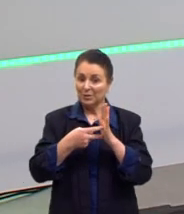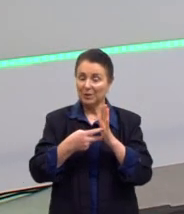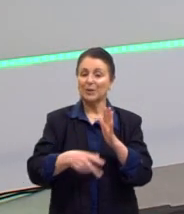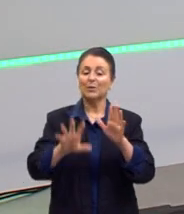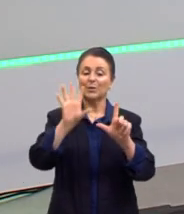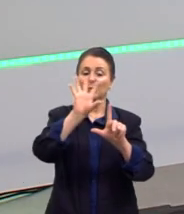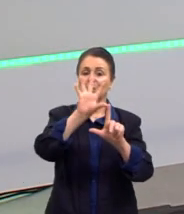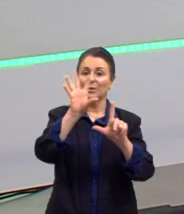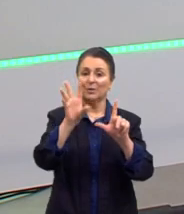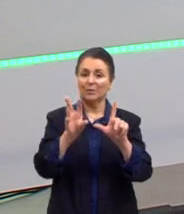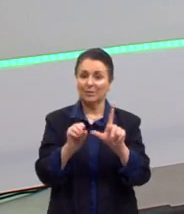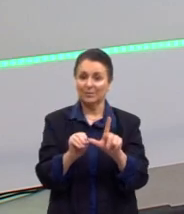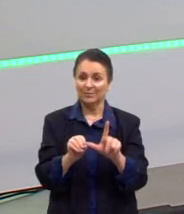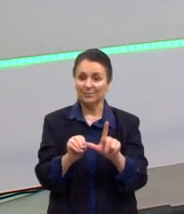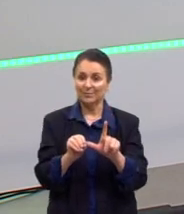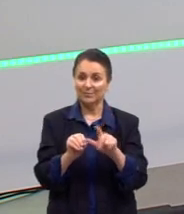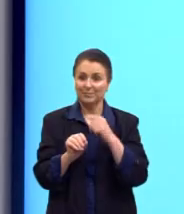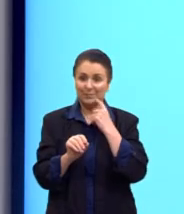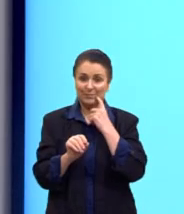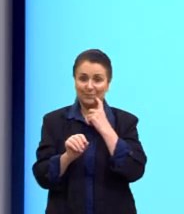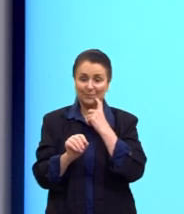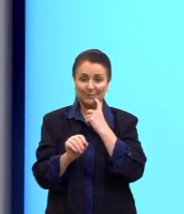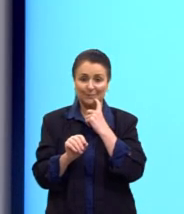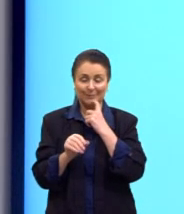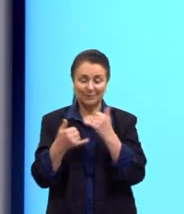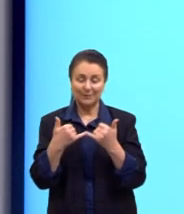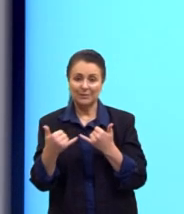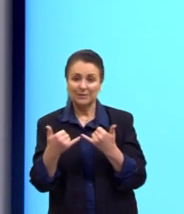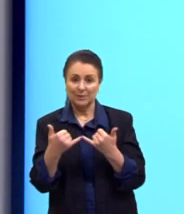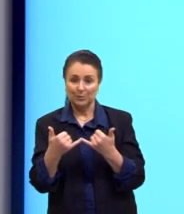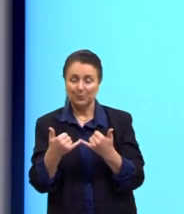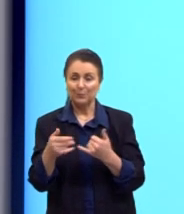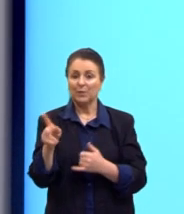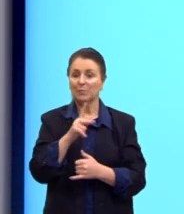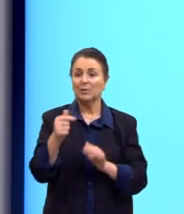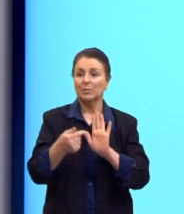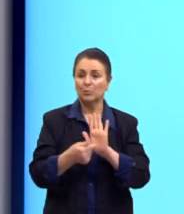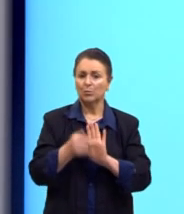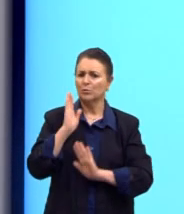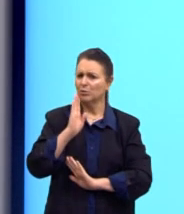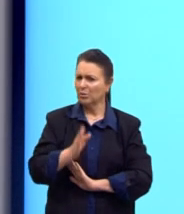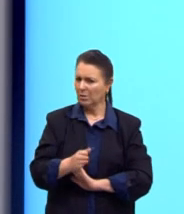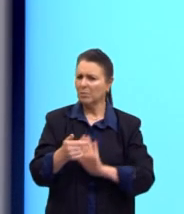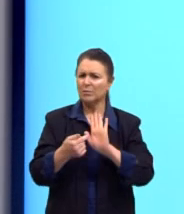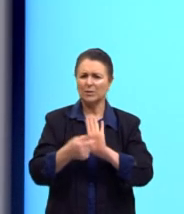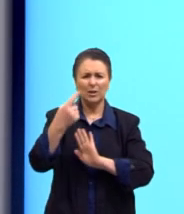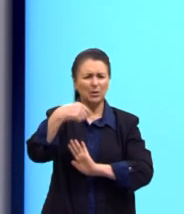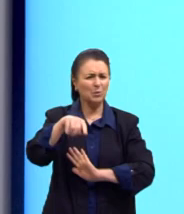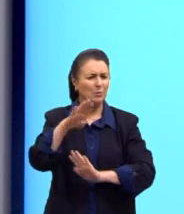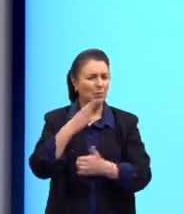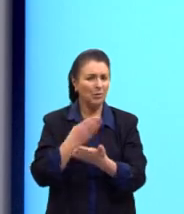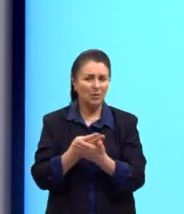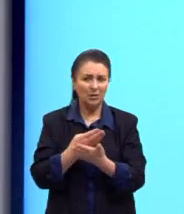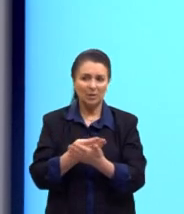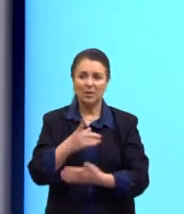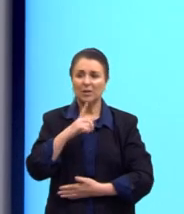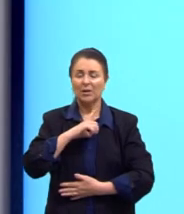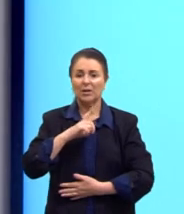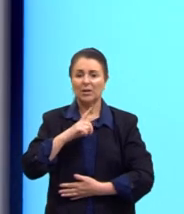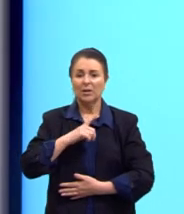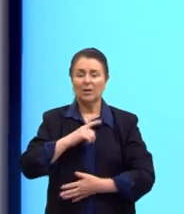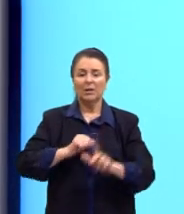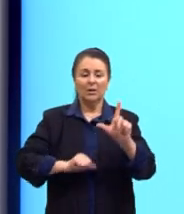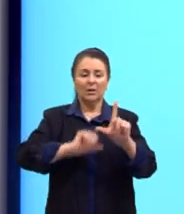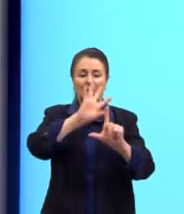cartoons olhem esse exemplo eu já trouxe ele para vocês em outra aula tá a gente tem aí